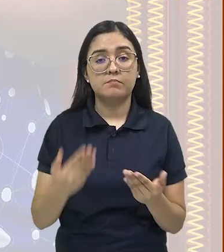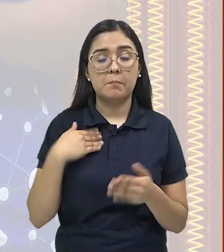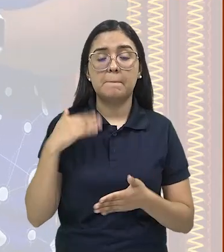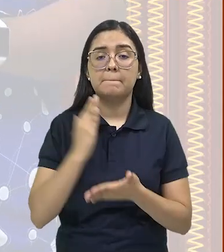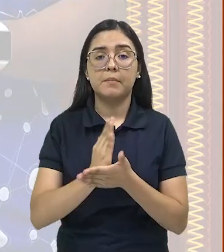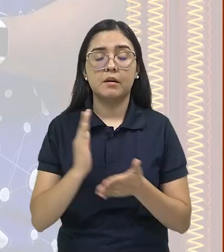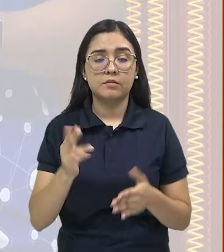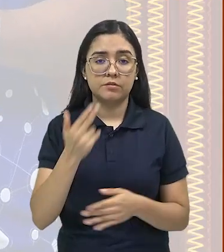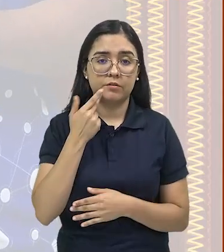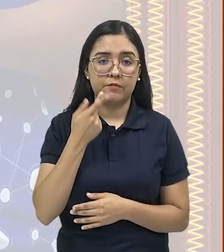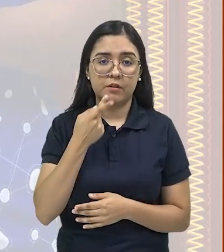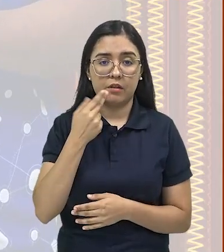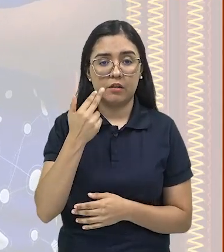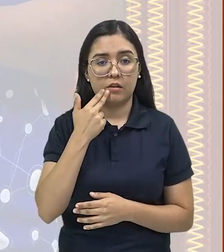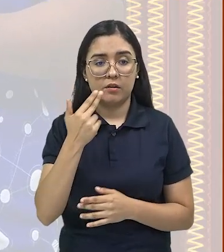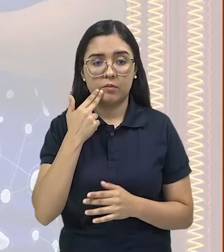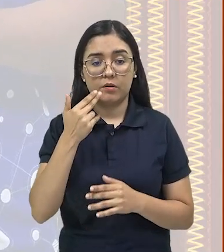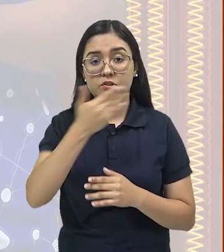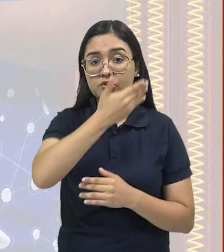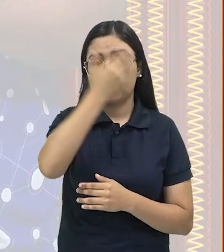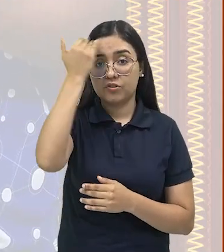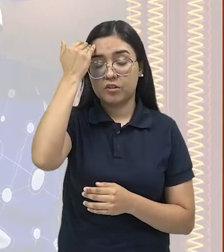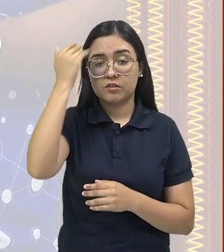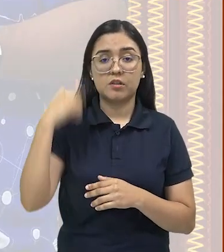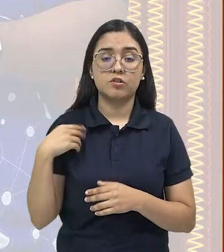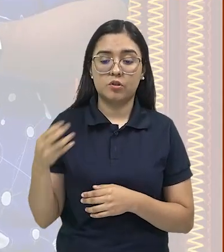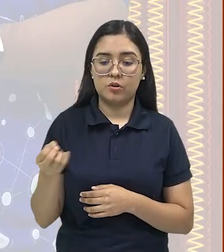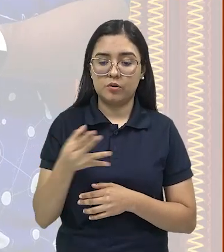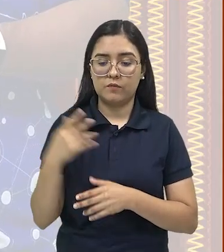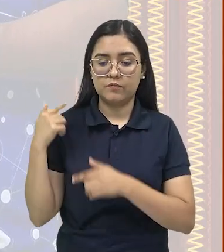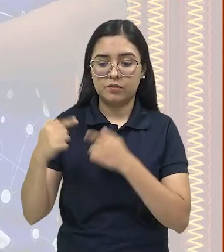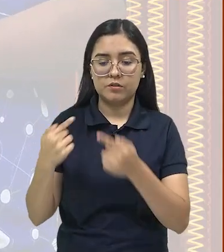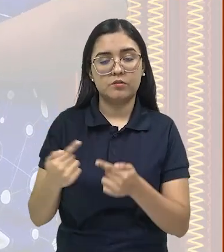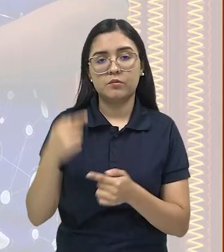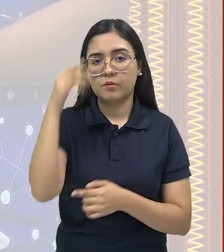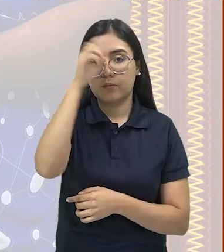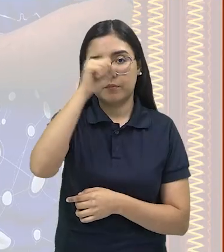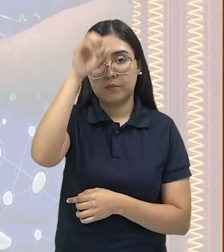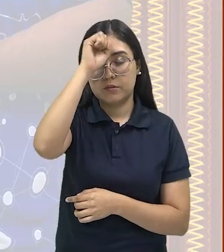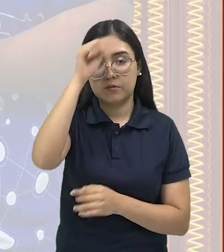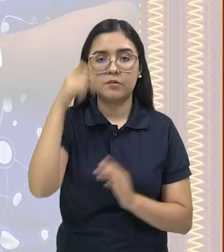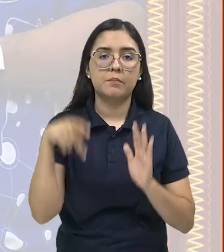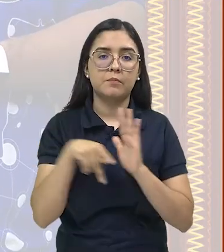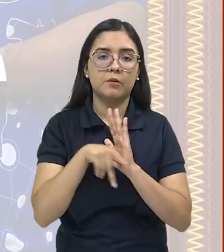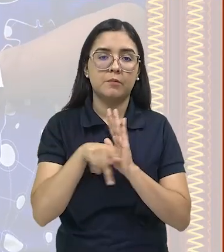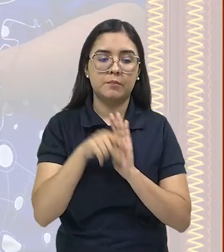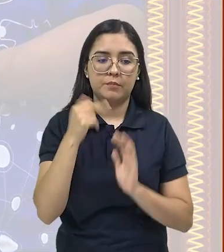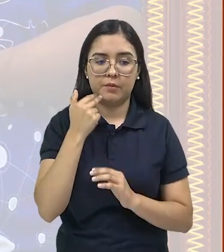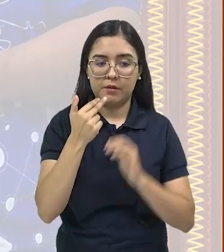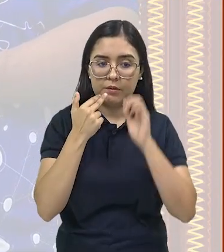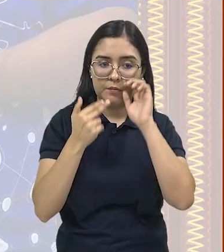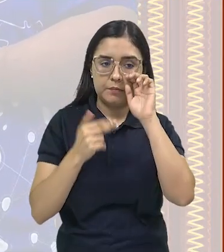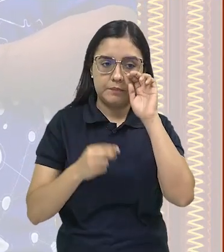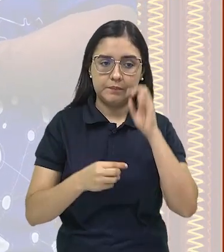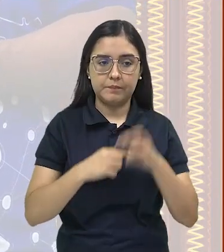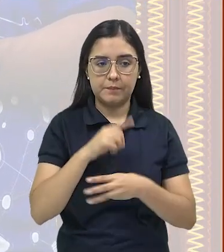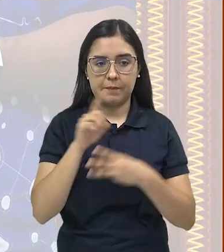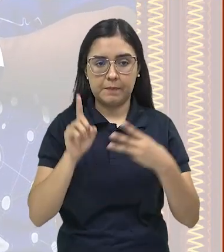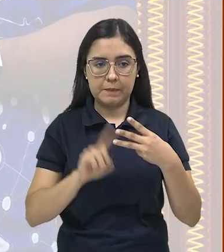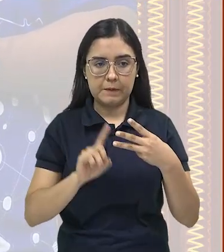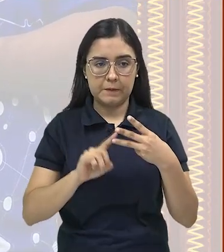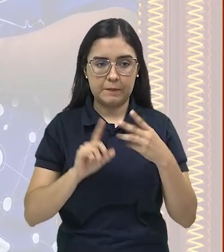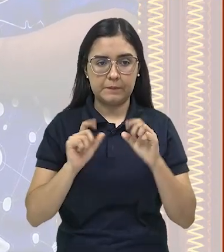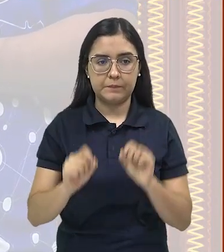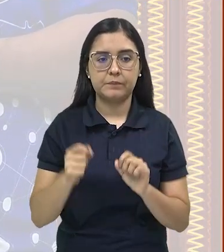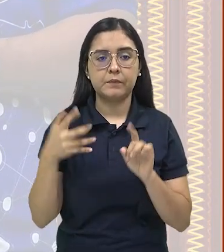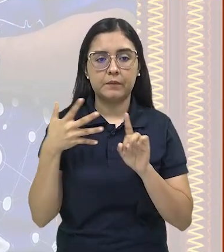perdendo. As novas gerações acabavam não aprendendo suas línguas nativas, certo? Continuando, nosso ponto 3,